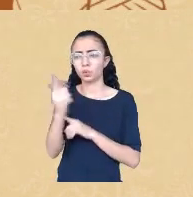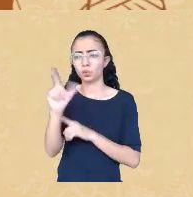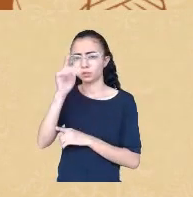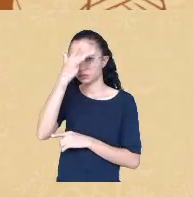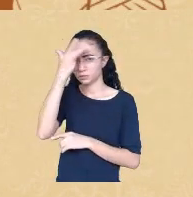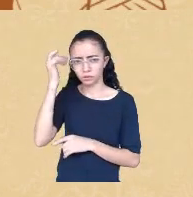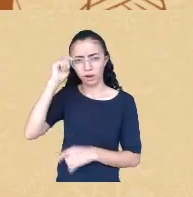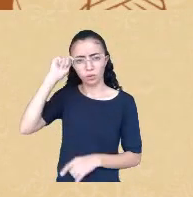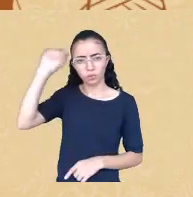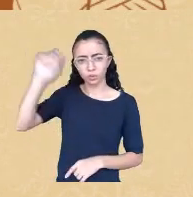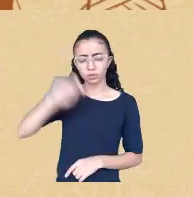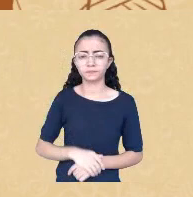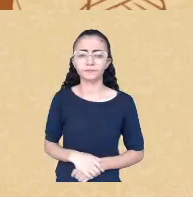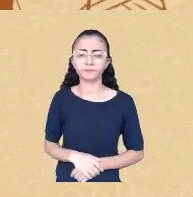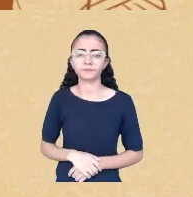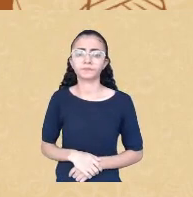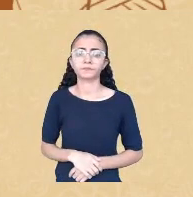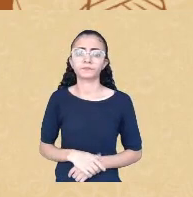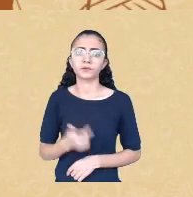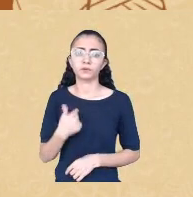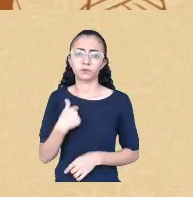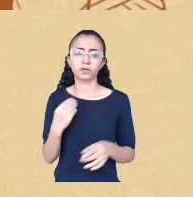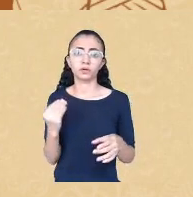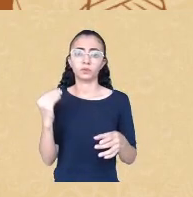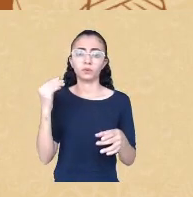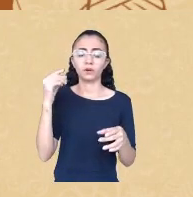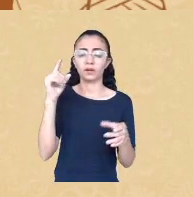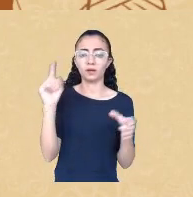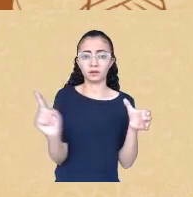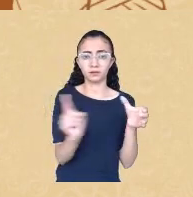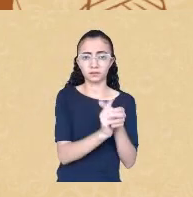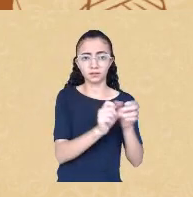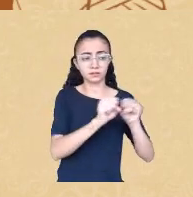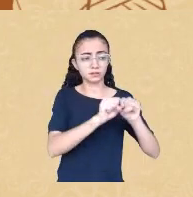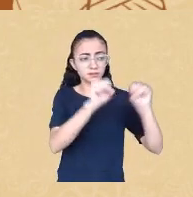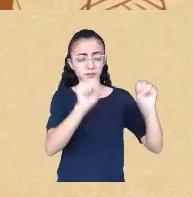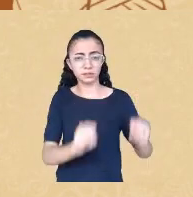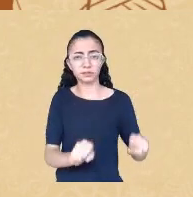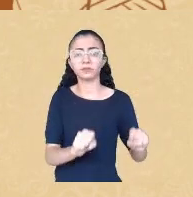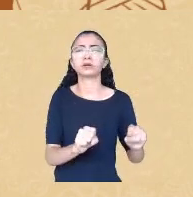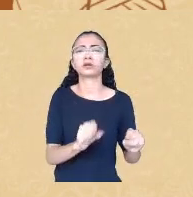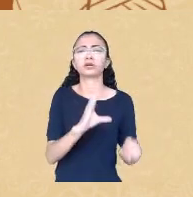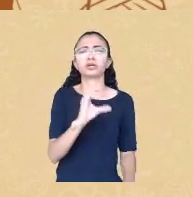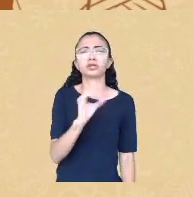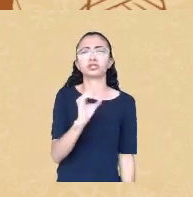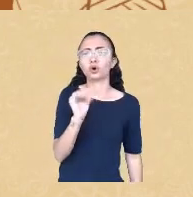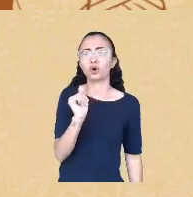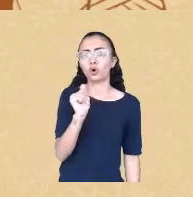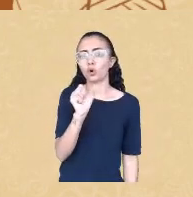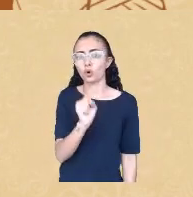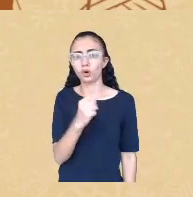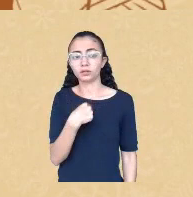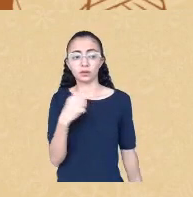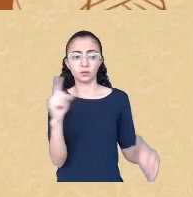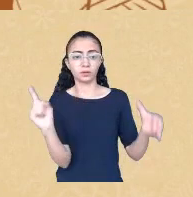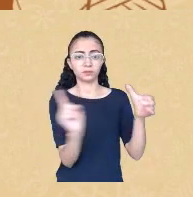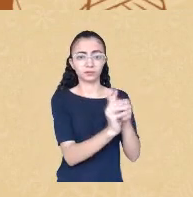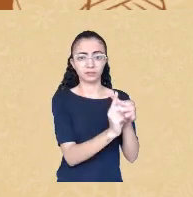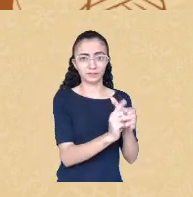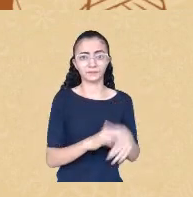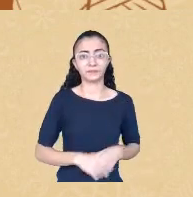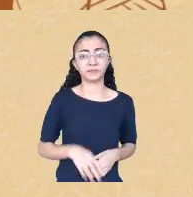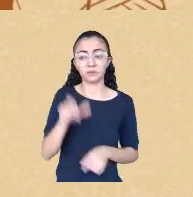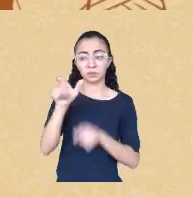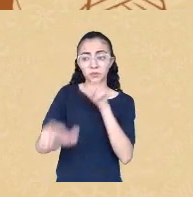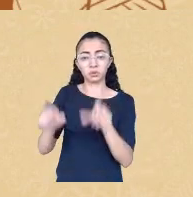primeira gestora do sistema de cotas para negros e negros da Universidade de Brasília. Então, eu fui chamada de fascista para baixo, né? Em